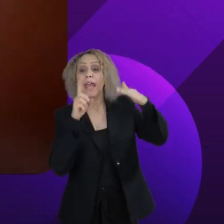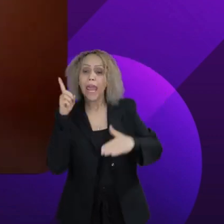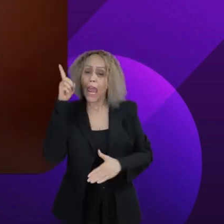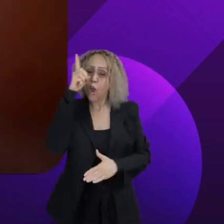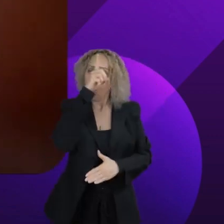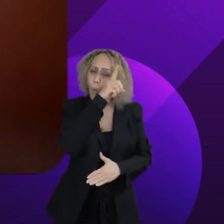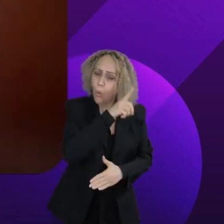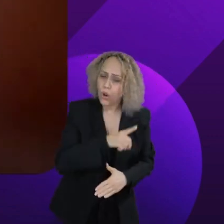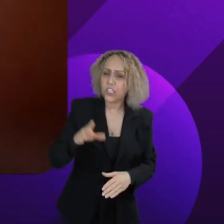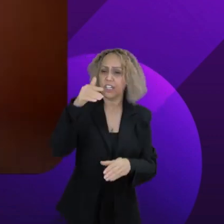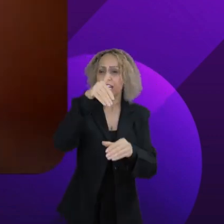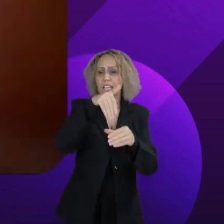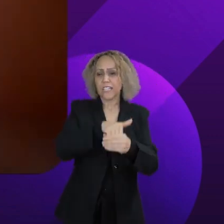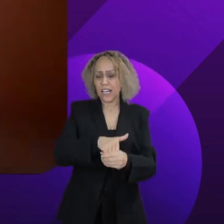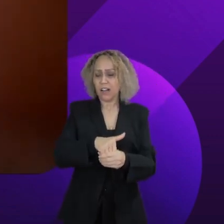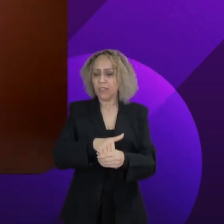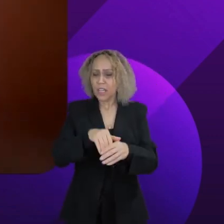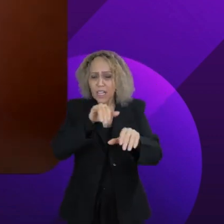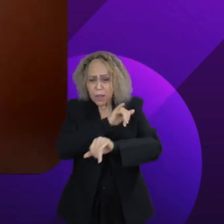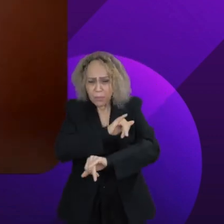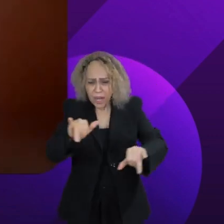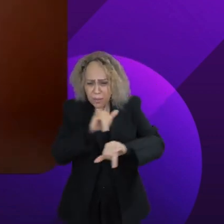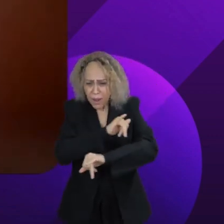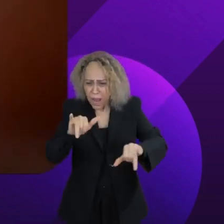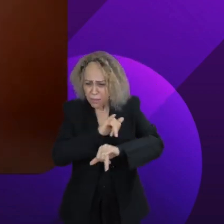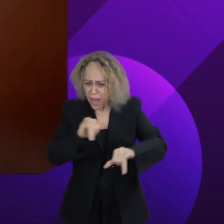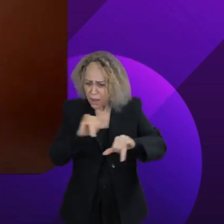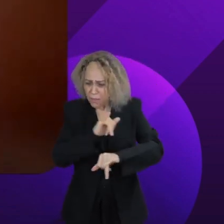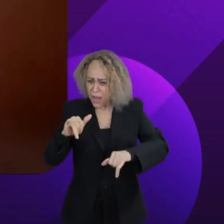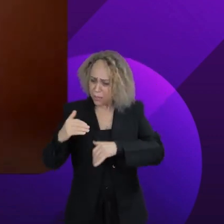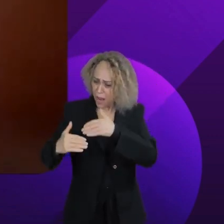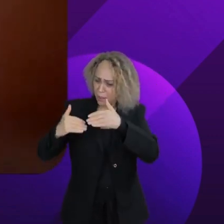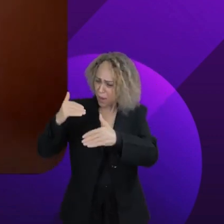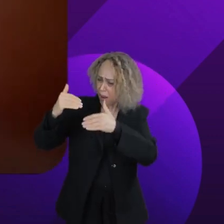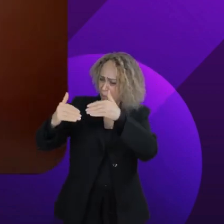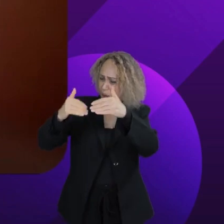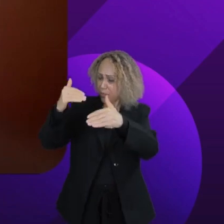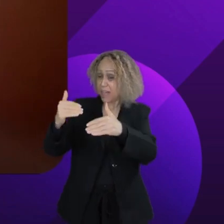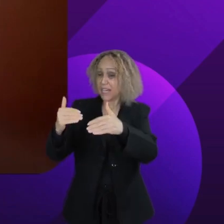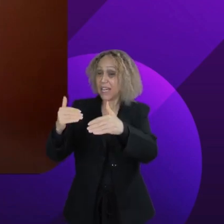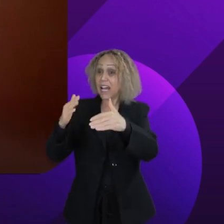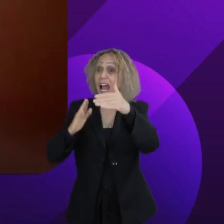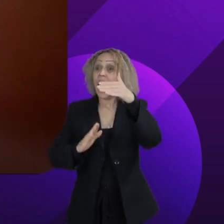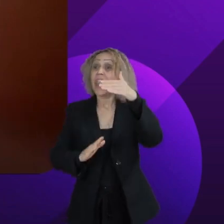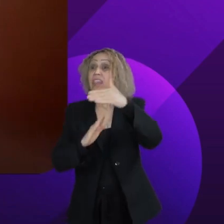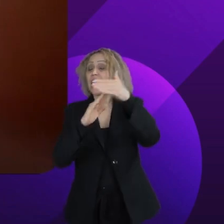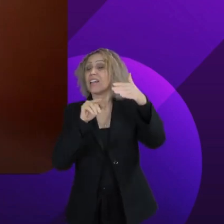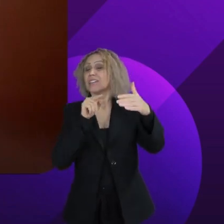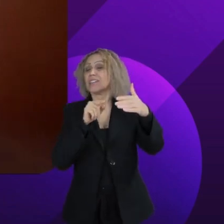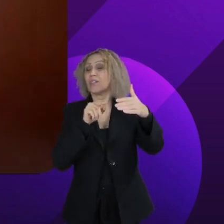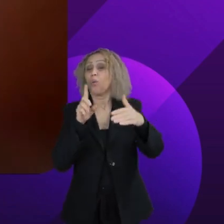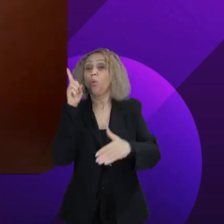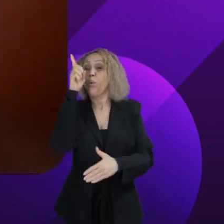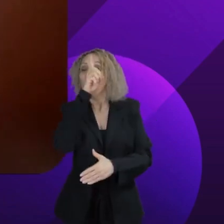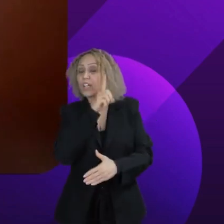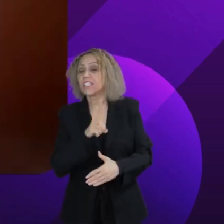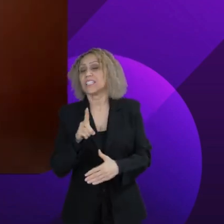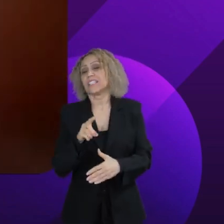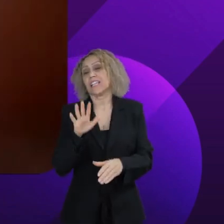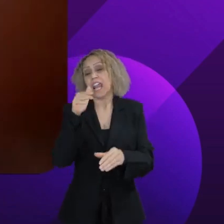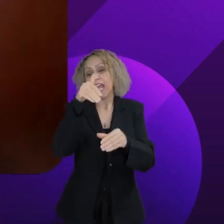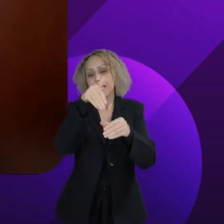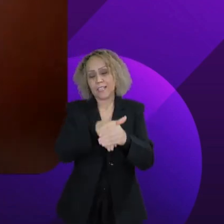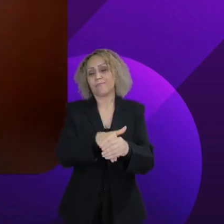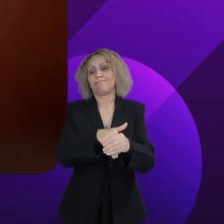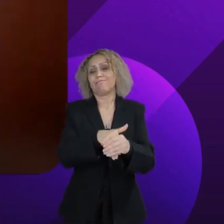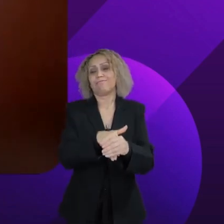urna e a urna faz assim, ó, tem que ser o dia maior, mais mobilizado. Por isso você não pode